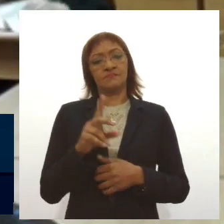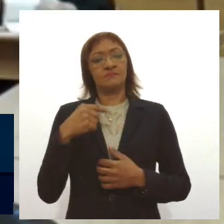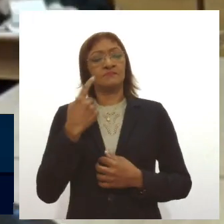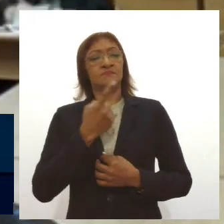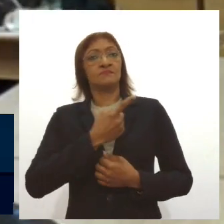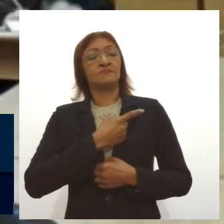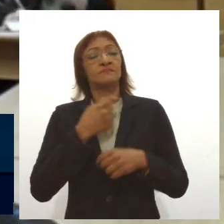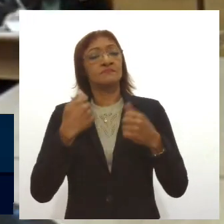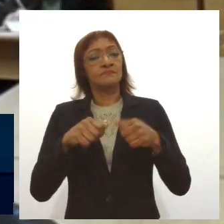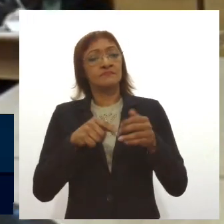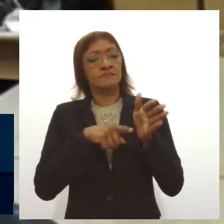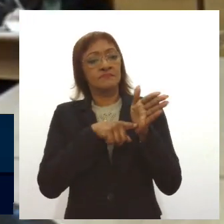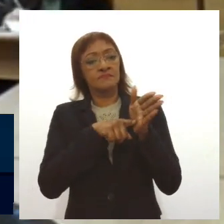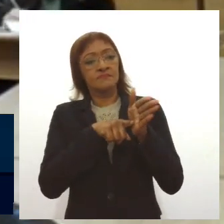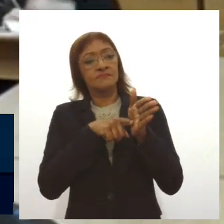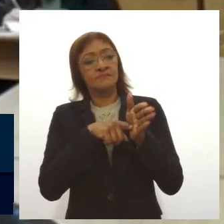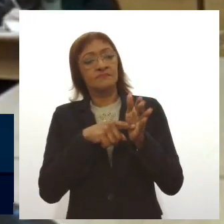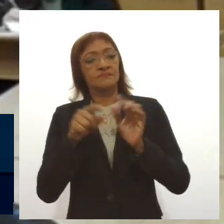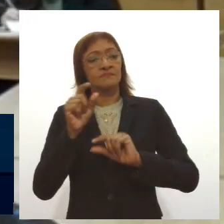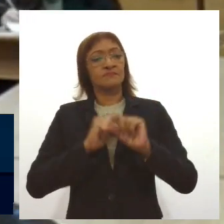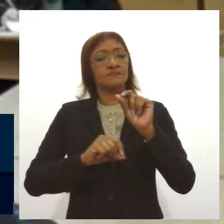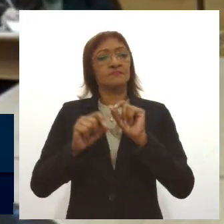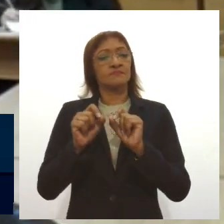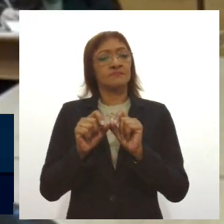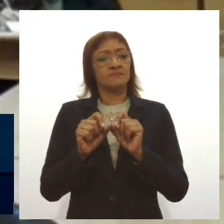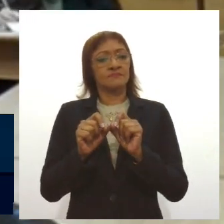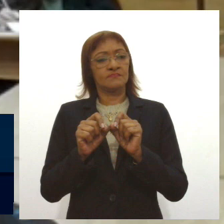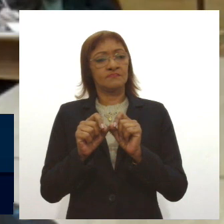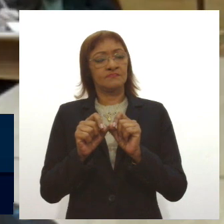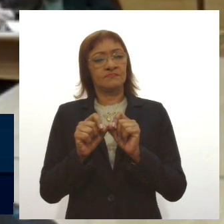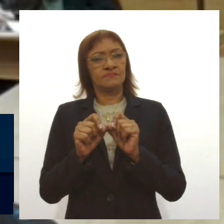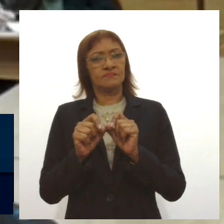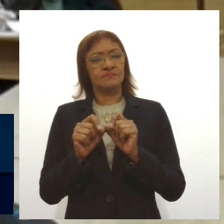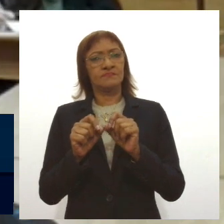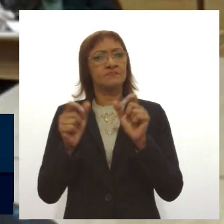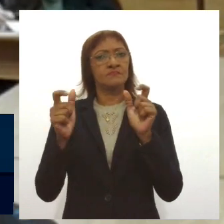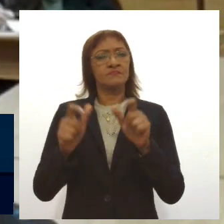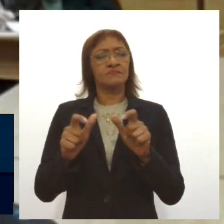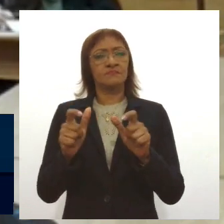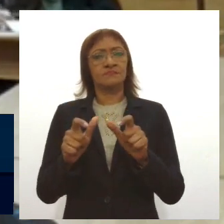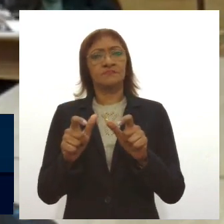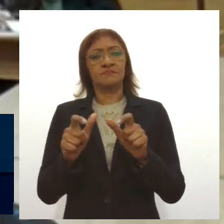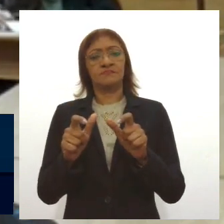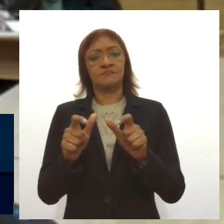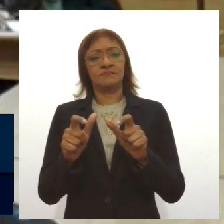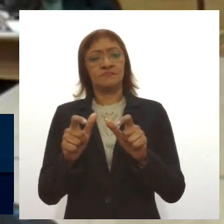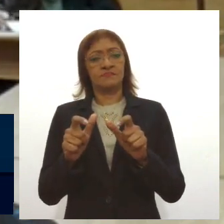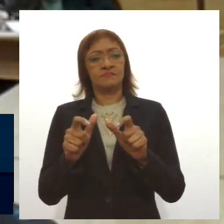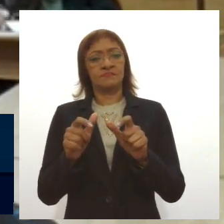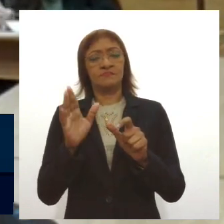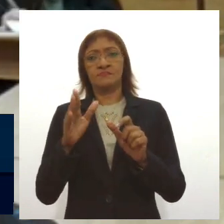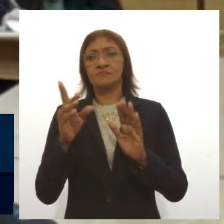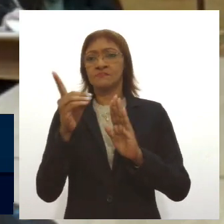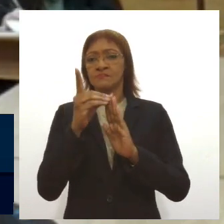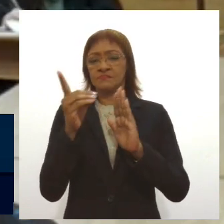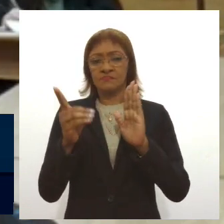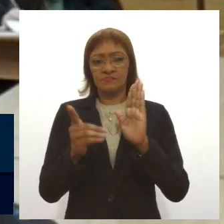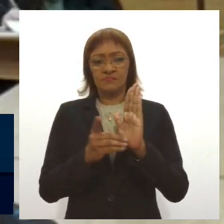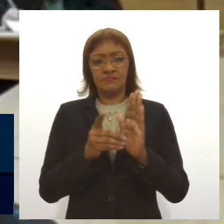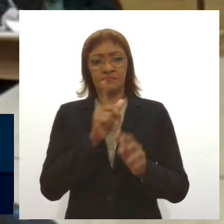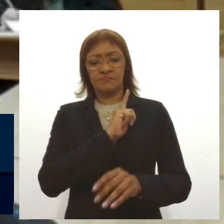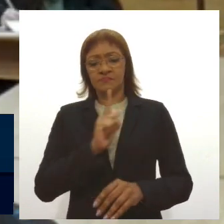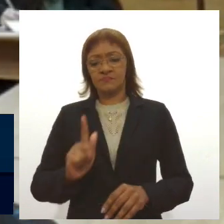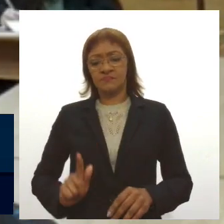se debruçar, é o novo marco regulatório de saneamento básico. Recentemente, também por decreto, o governador do estado